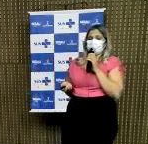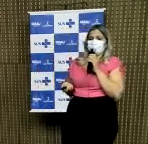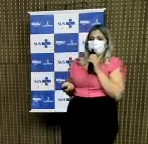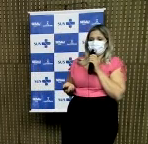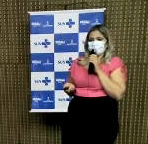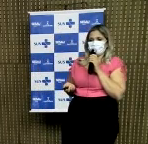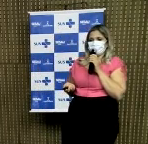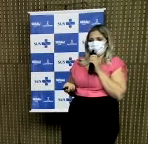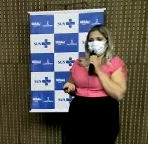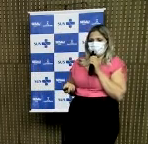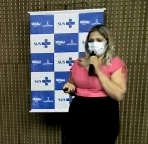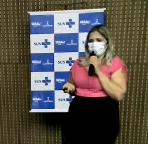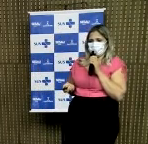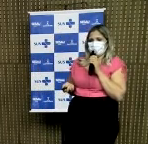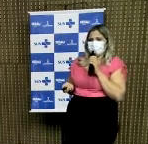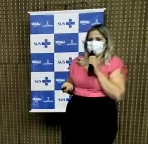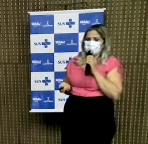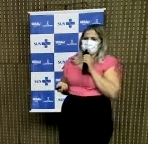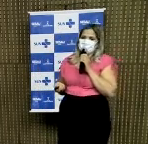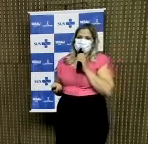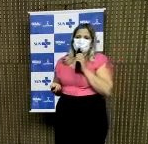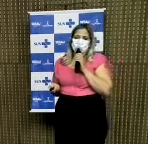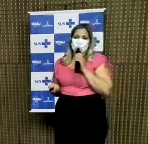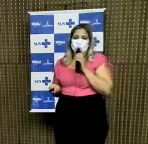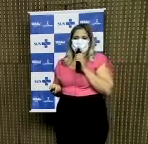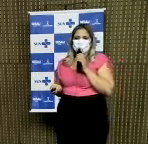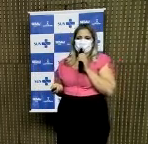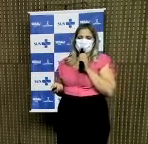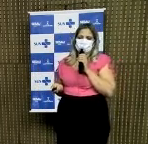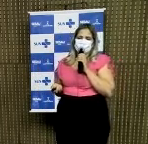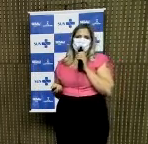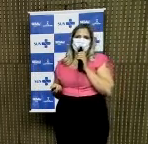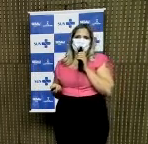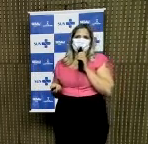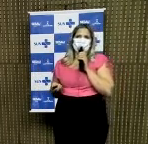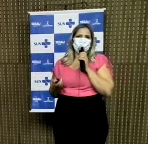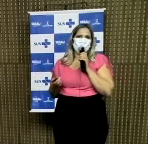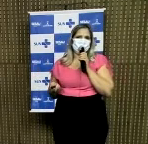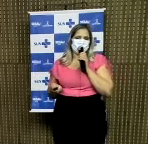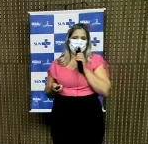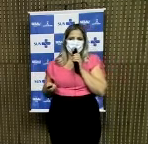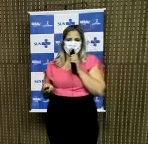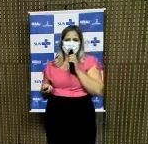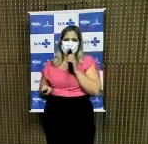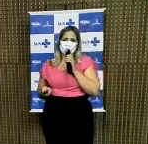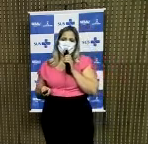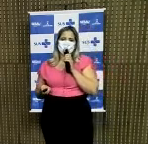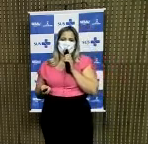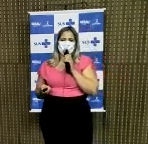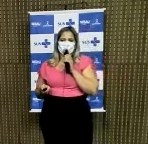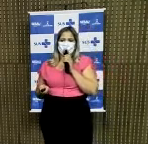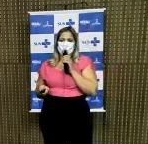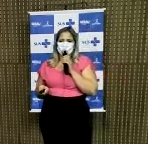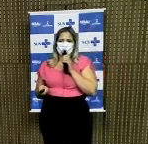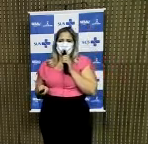agora no segundo quadrimestre, ele está um pouquinho melhor, né, até por conta que já está retornando os atendimentos